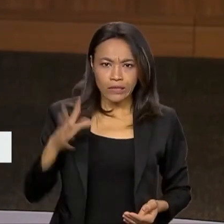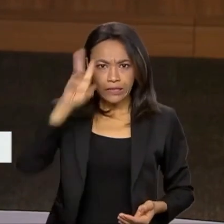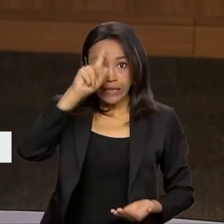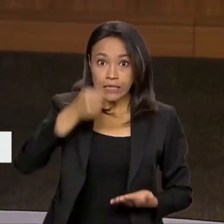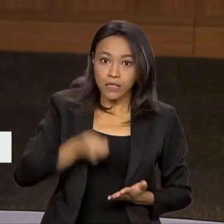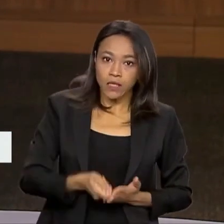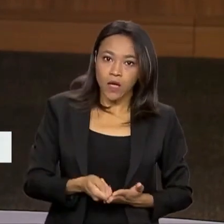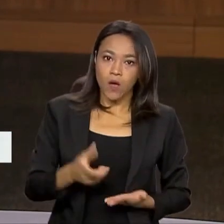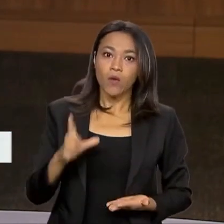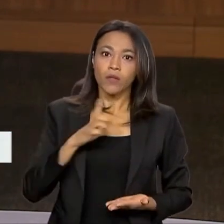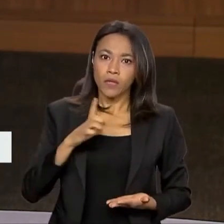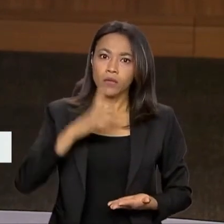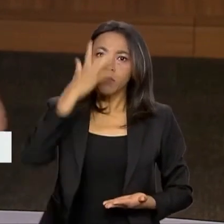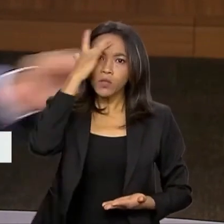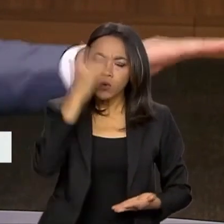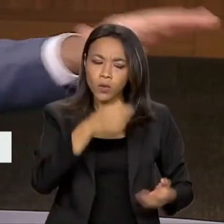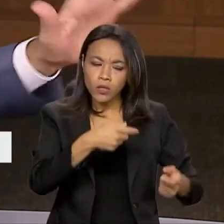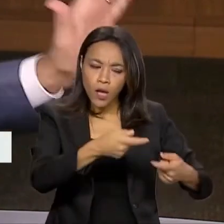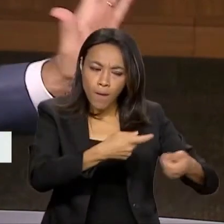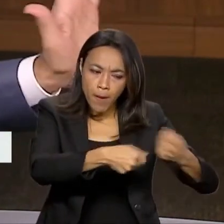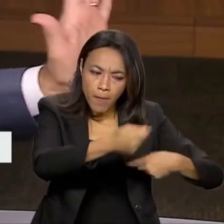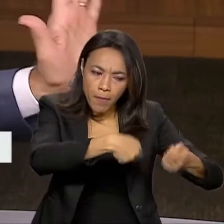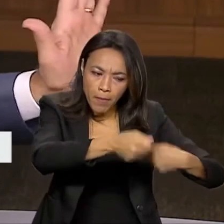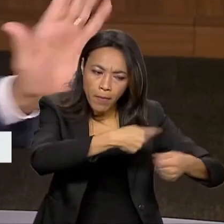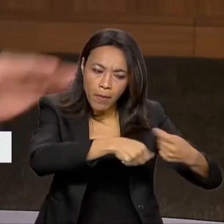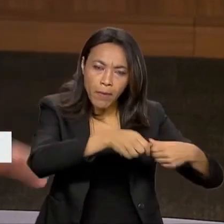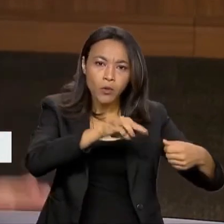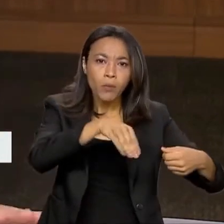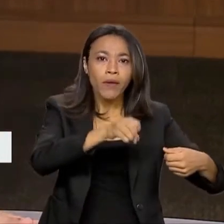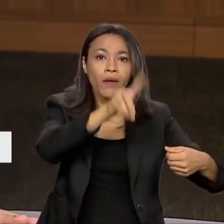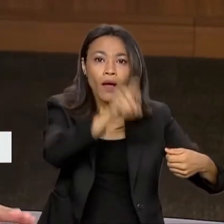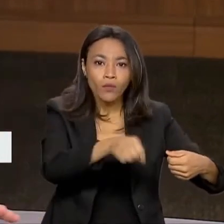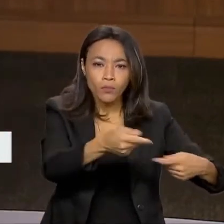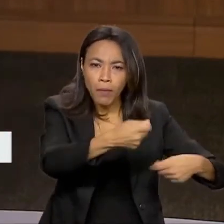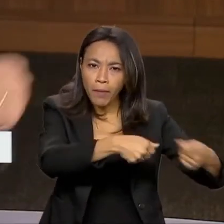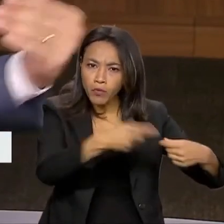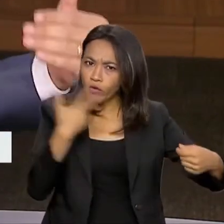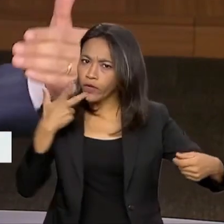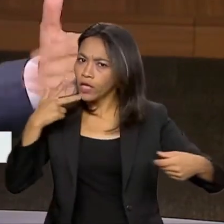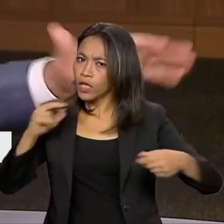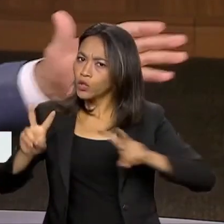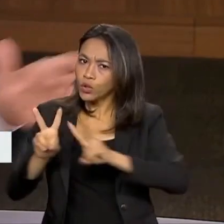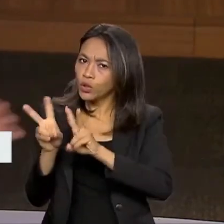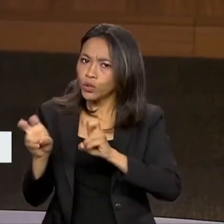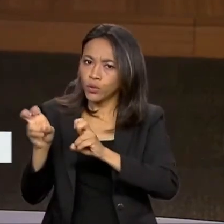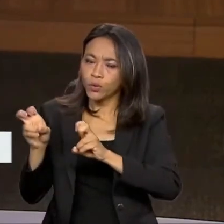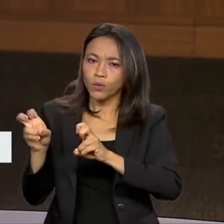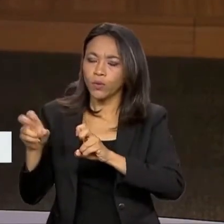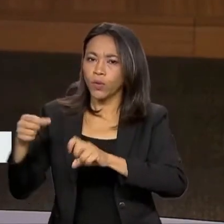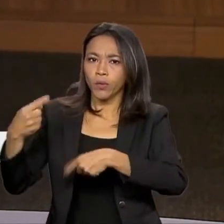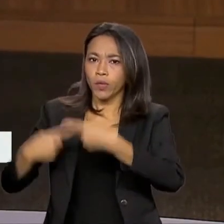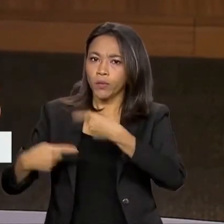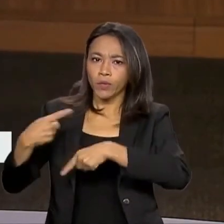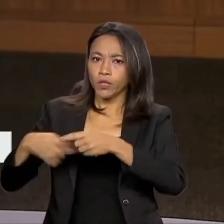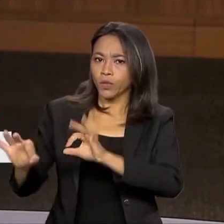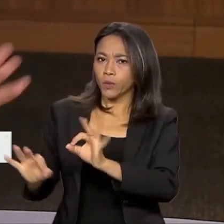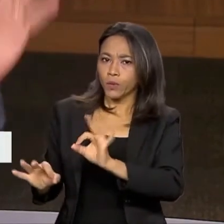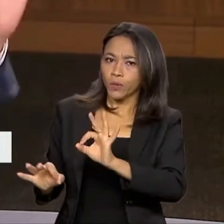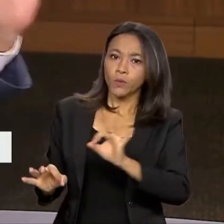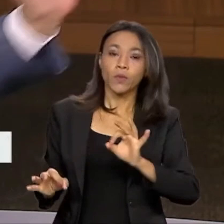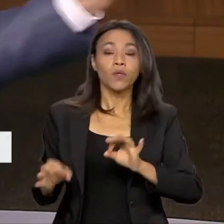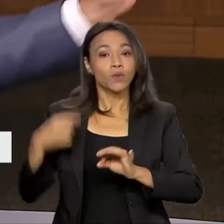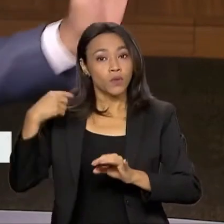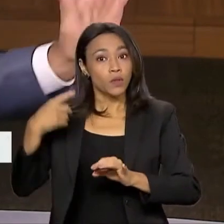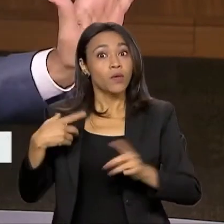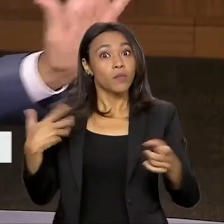gente do mercado não tô falando de política não tô falando de mercado os políticos provavelmente gostariam de uma redução de